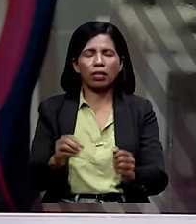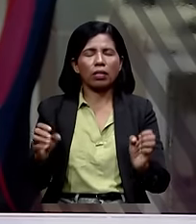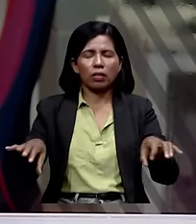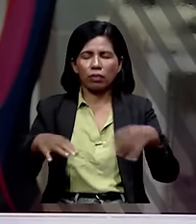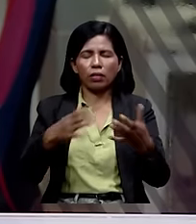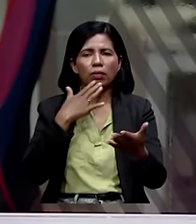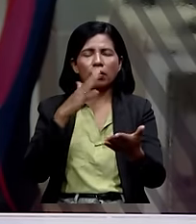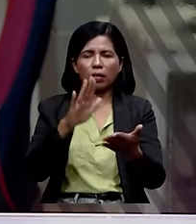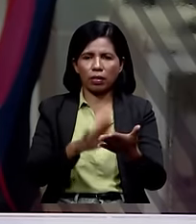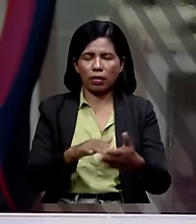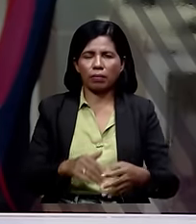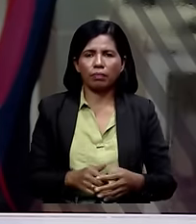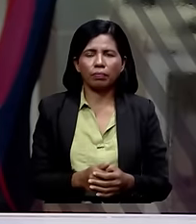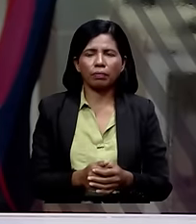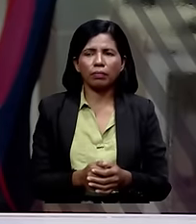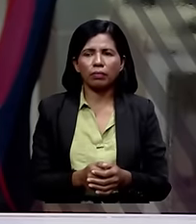DIEC.